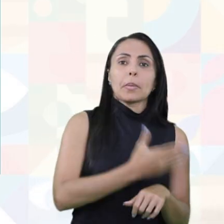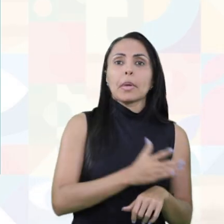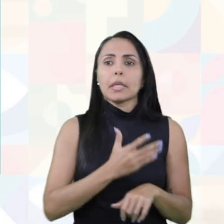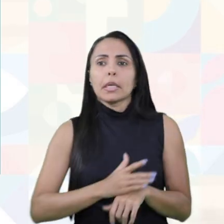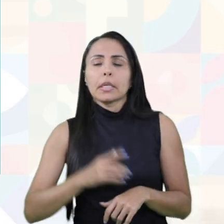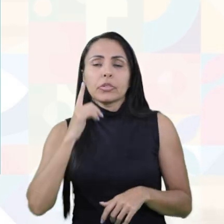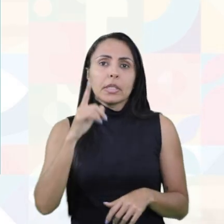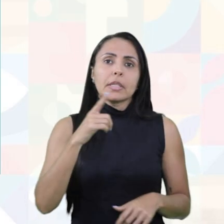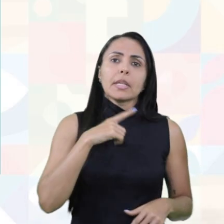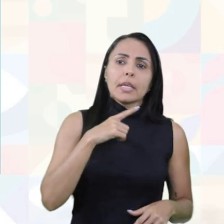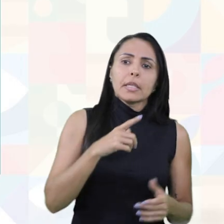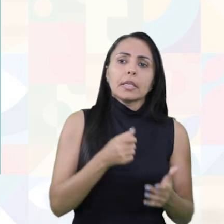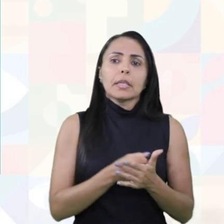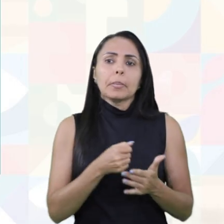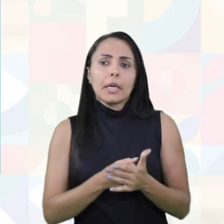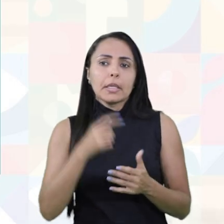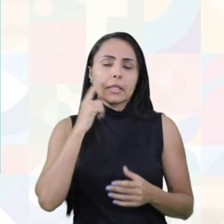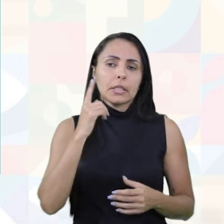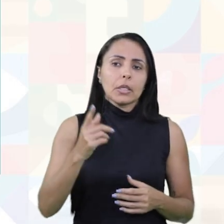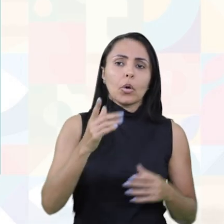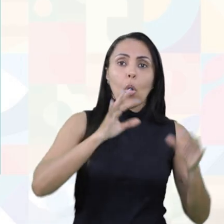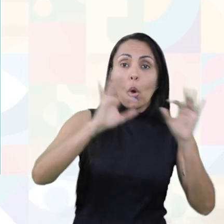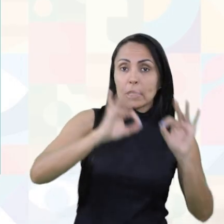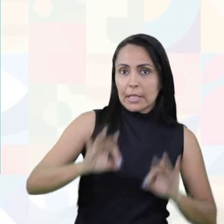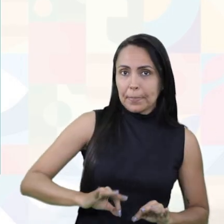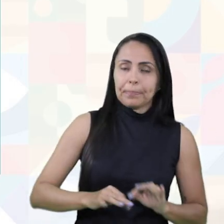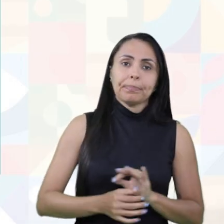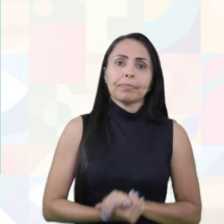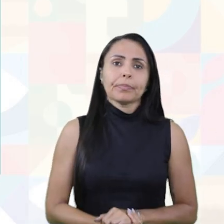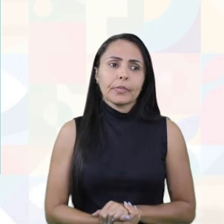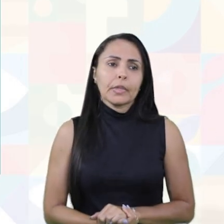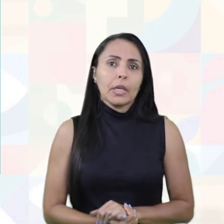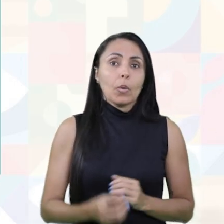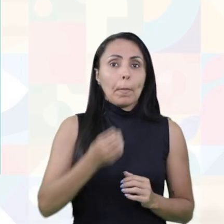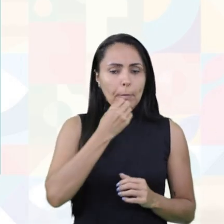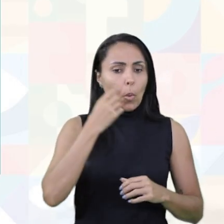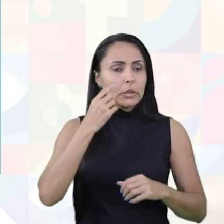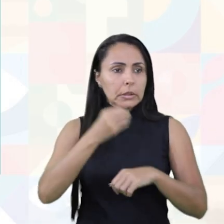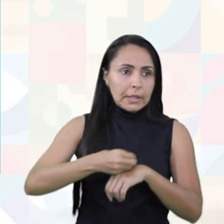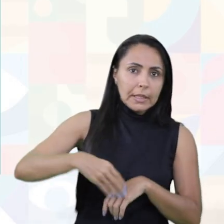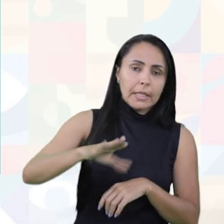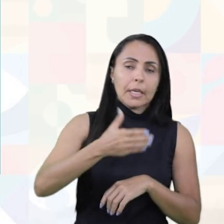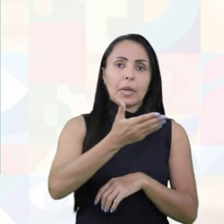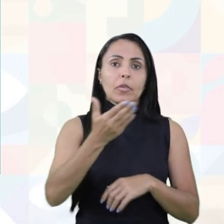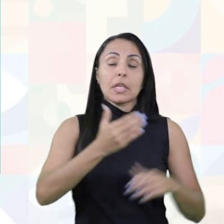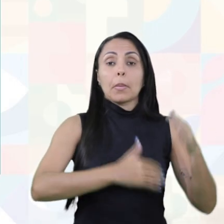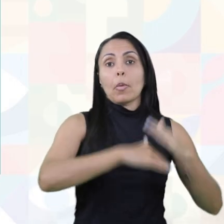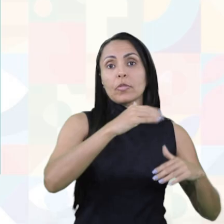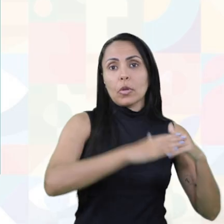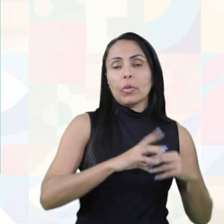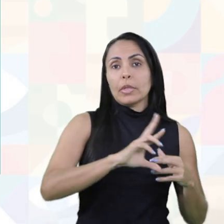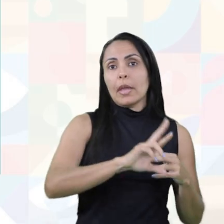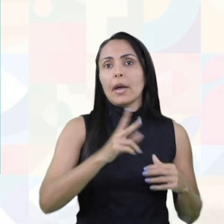a gente tente se policiar, né? E uma boa dica para você, como profissional de recursos